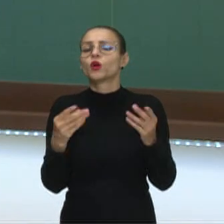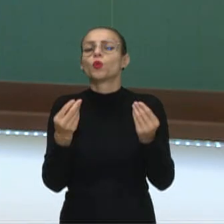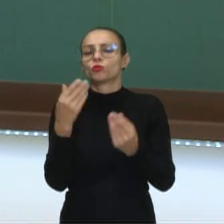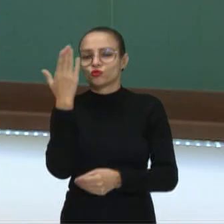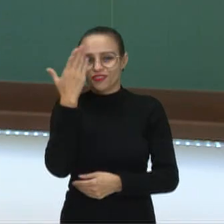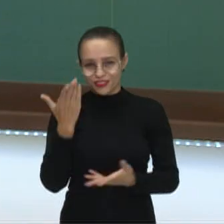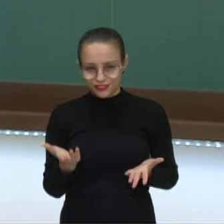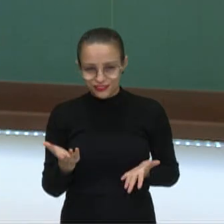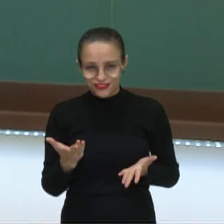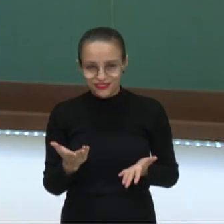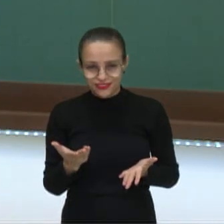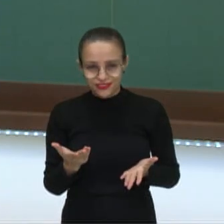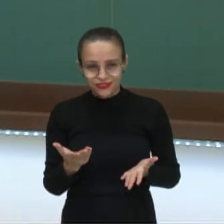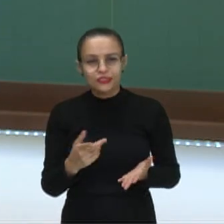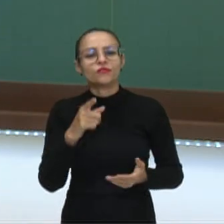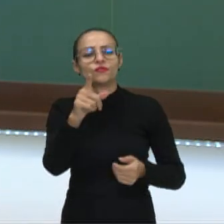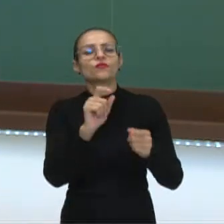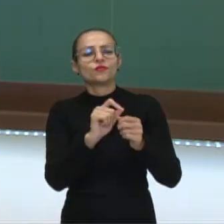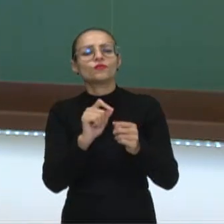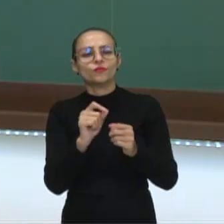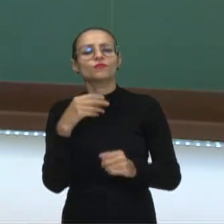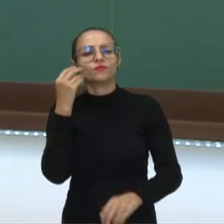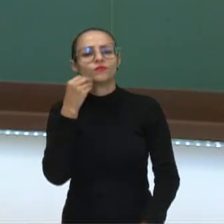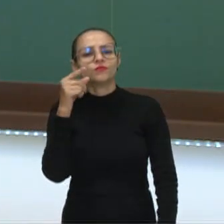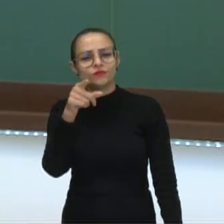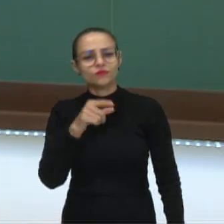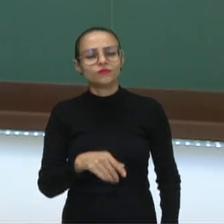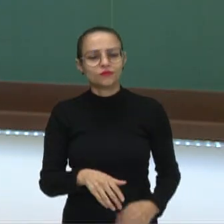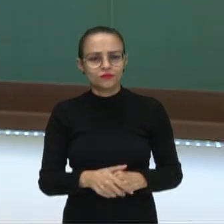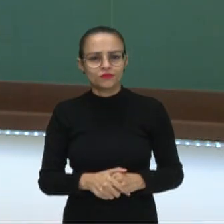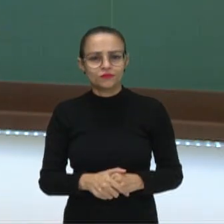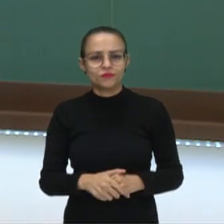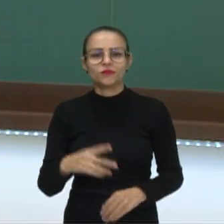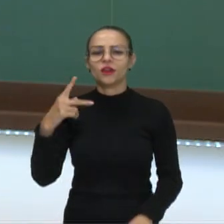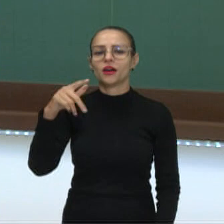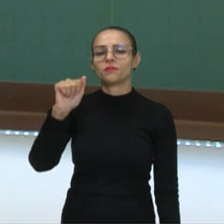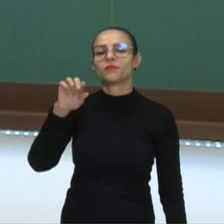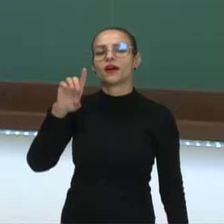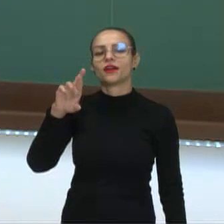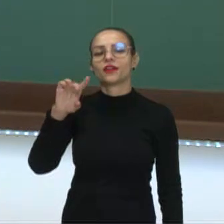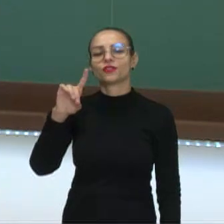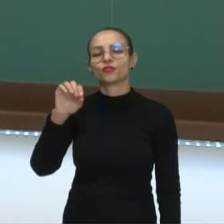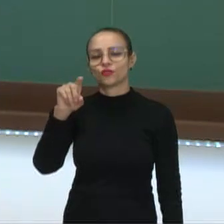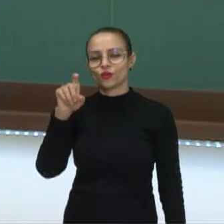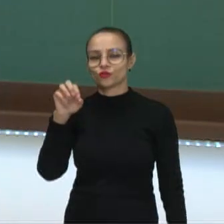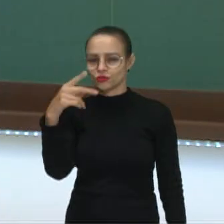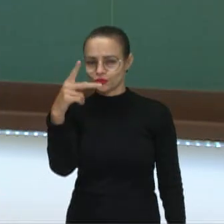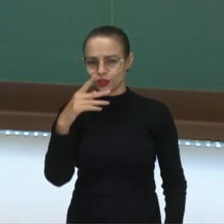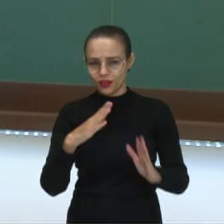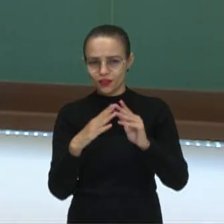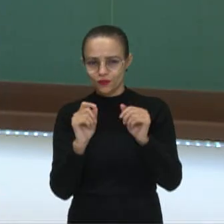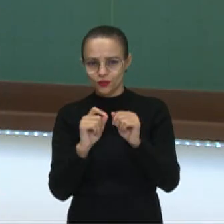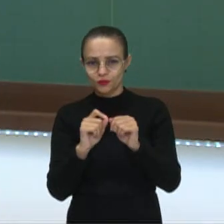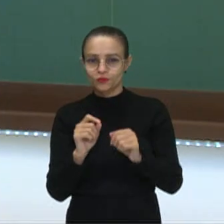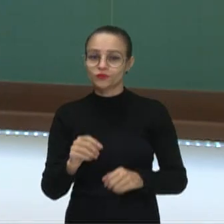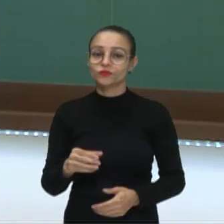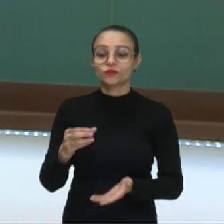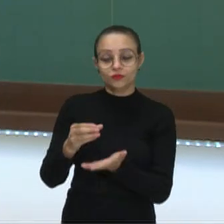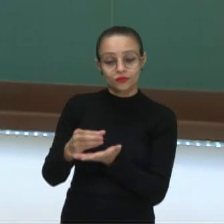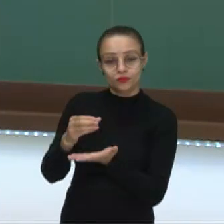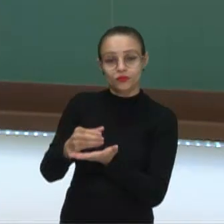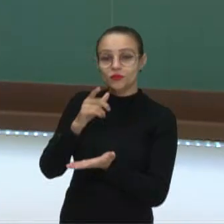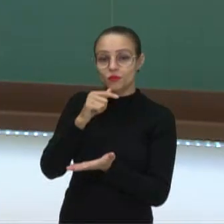vendo? Faz aí uma experiência de paradoxo nessa casa. Fácil? Pega um copo